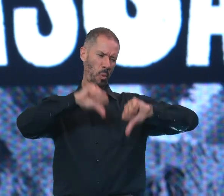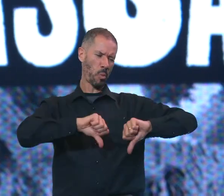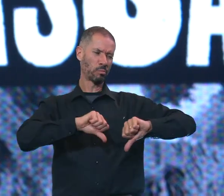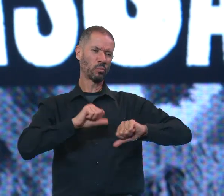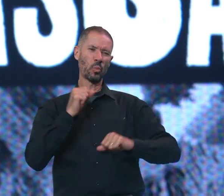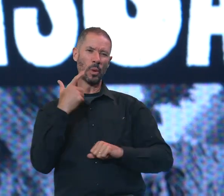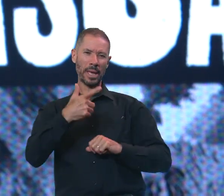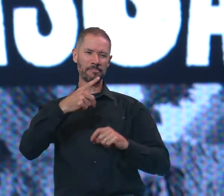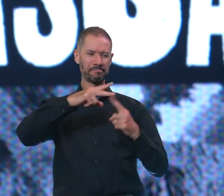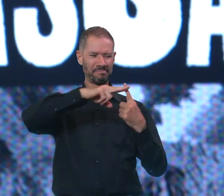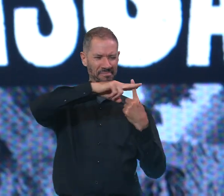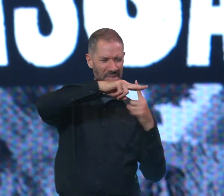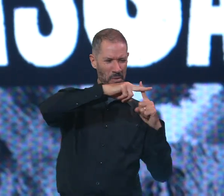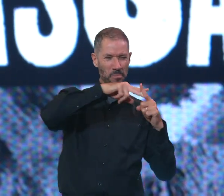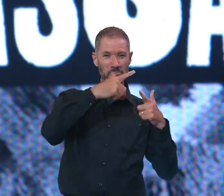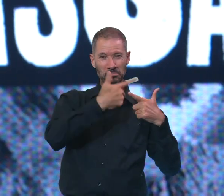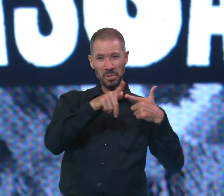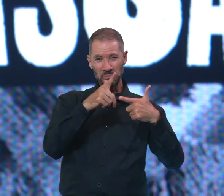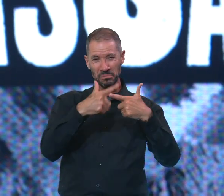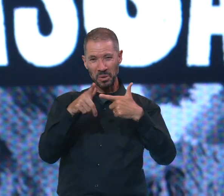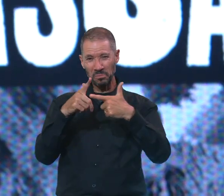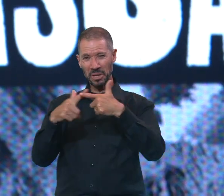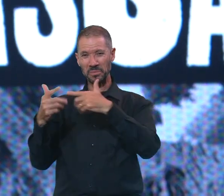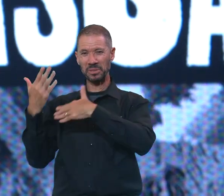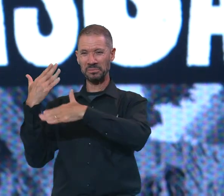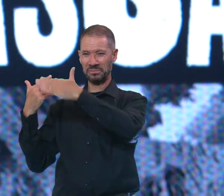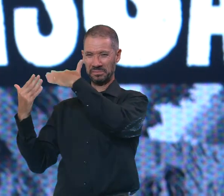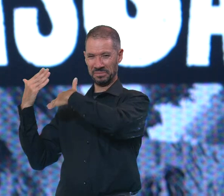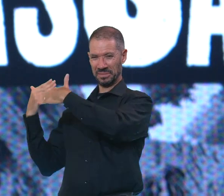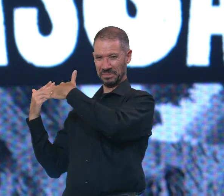que resolver os problemas do passado.